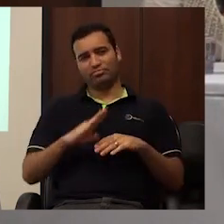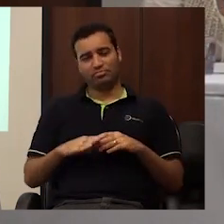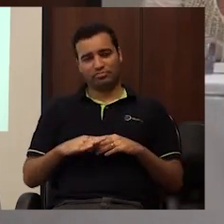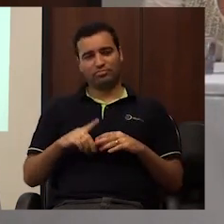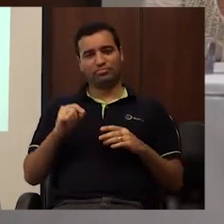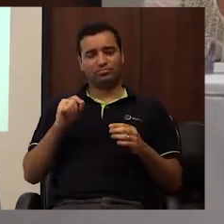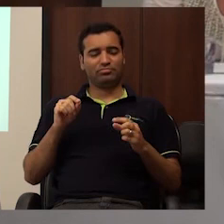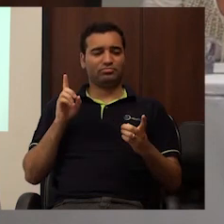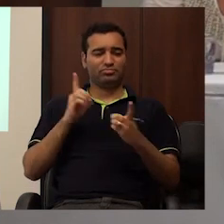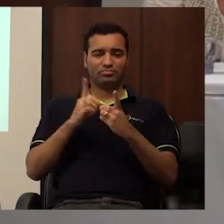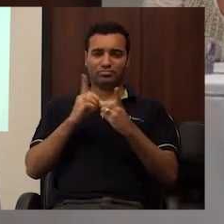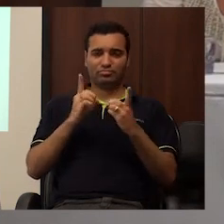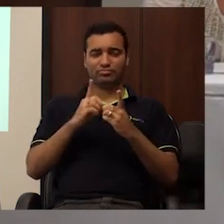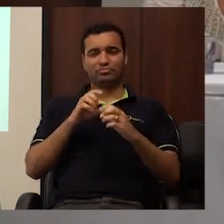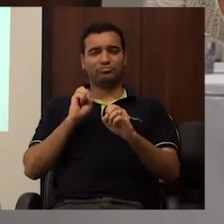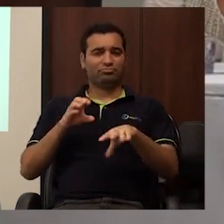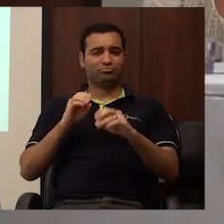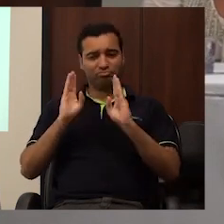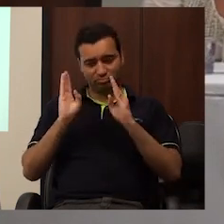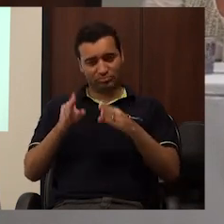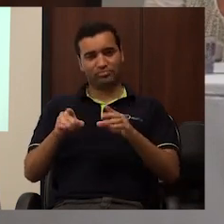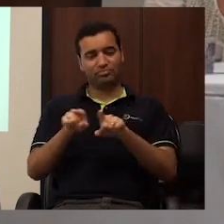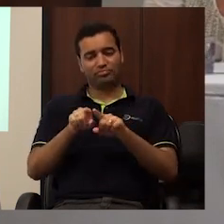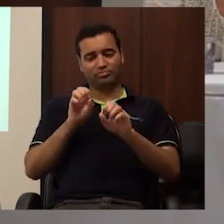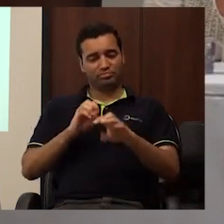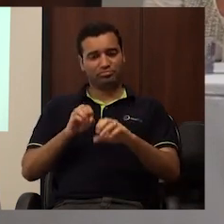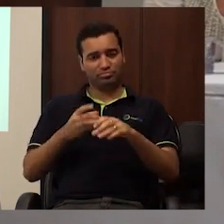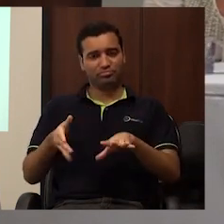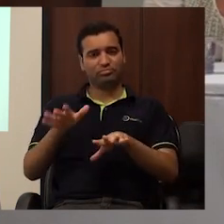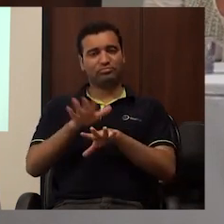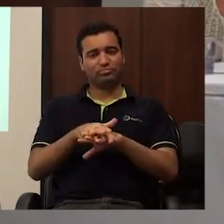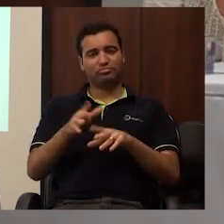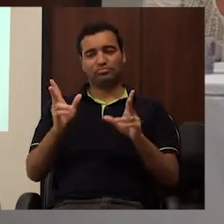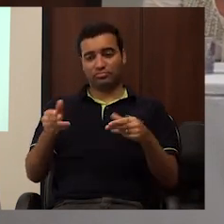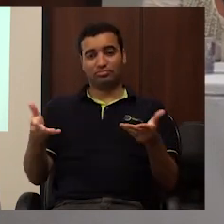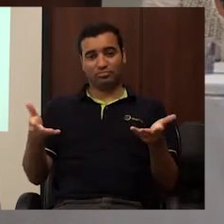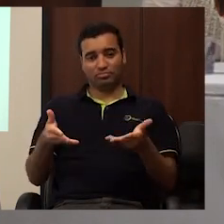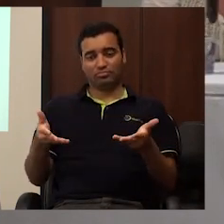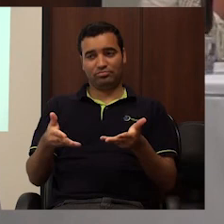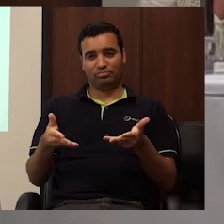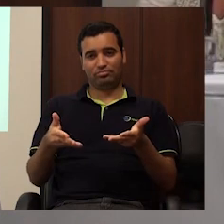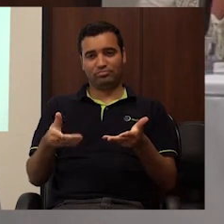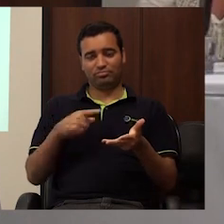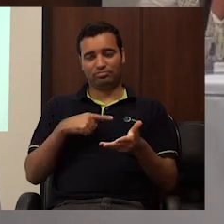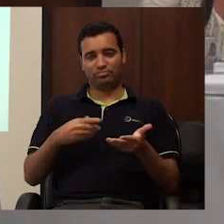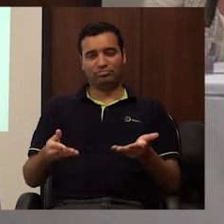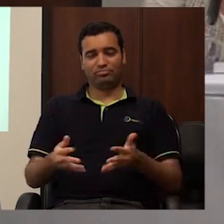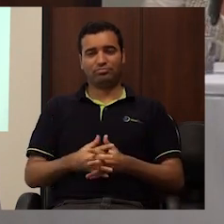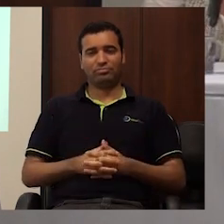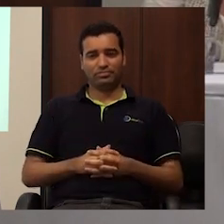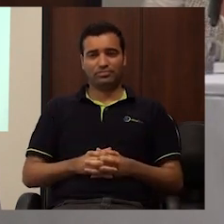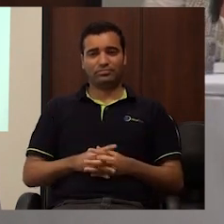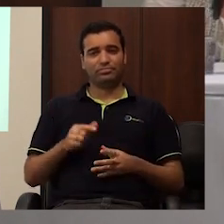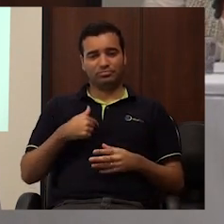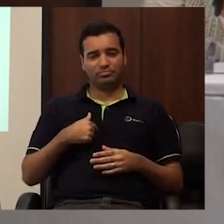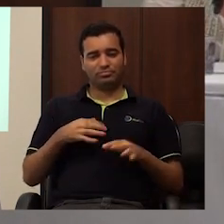dos atendimentos educacionais especializados e da educação inclusiva tal qual ela está existindo, né? Eu fico